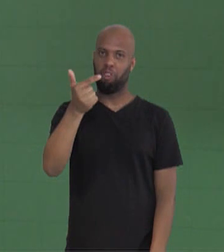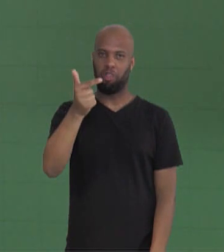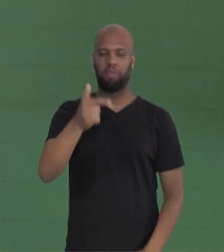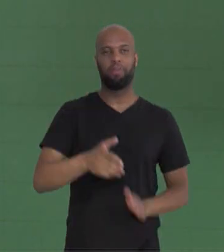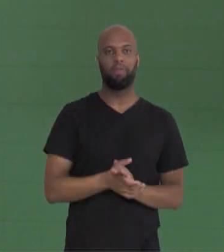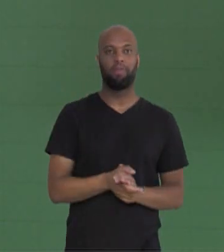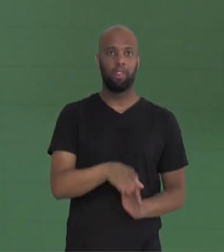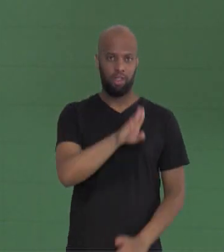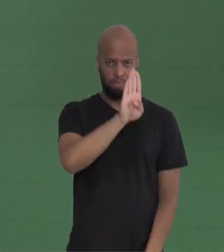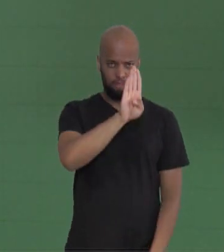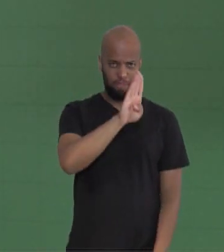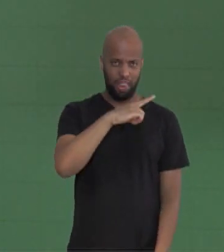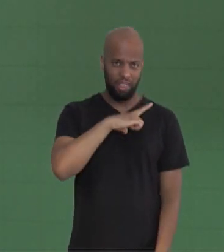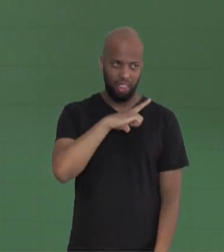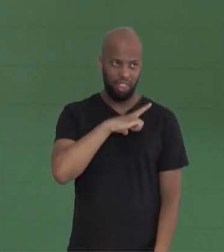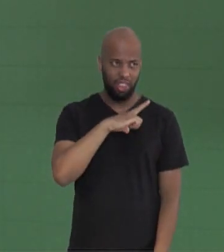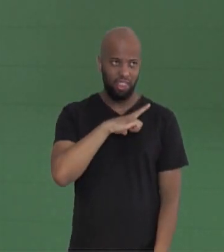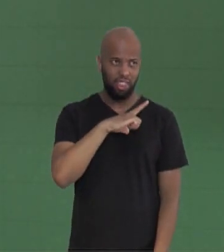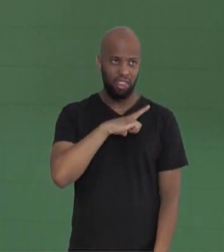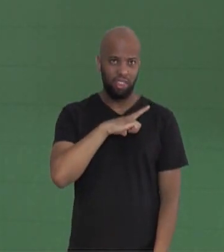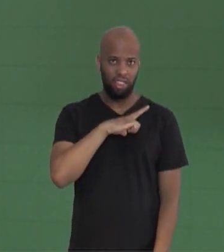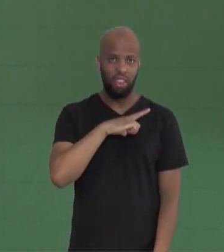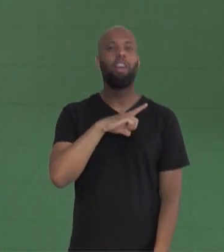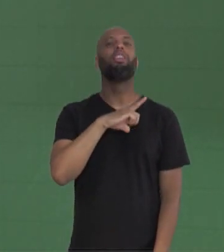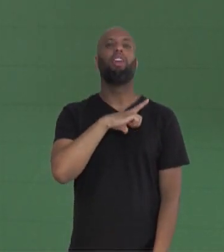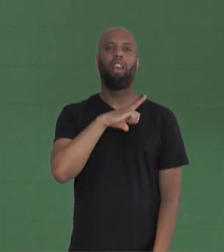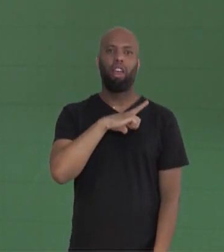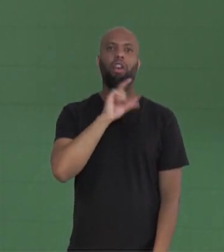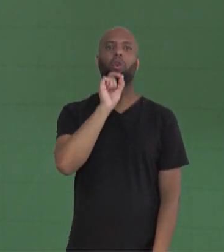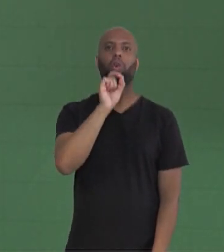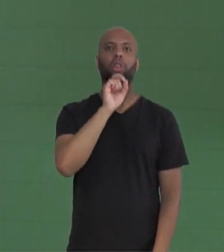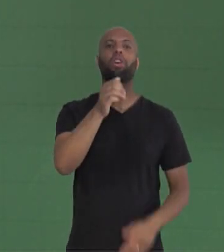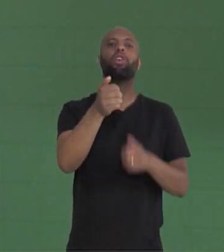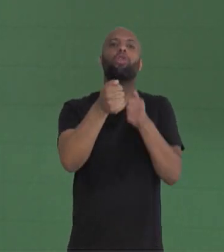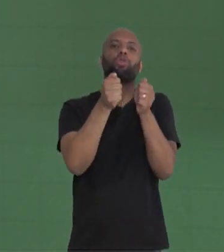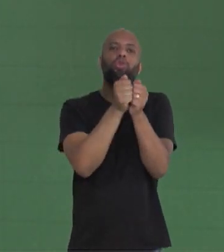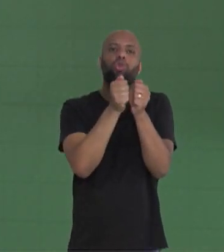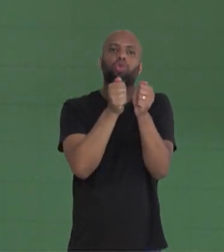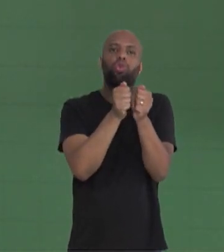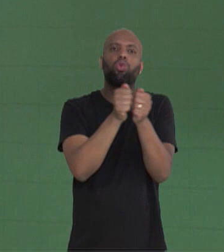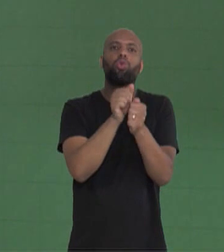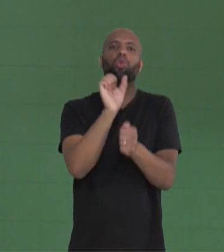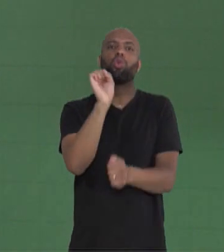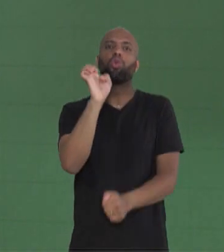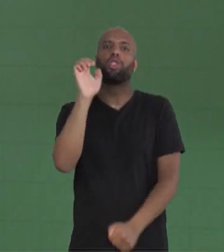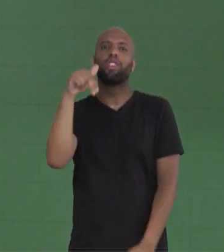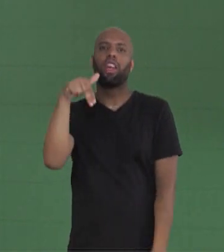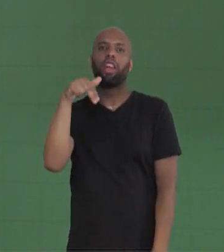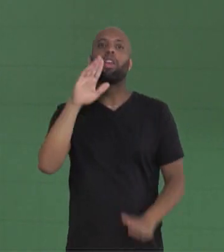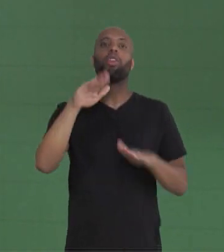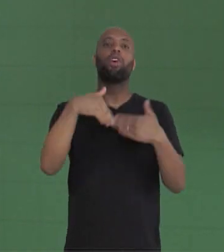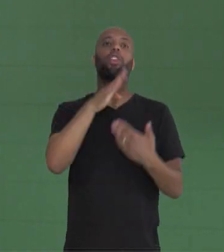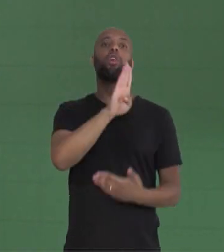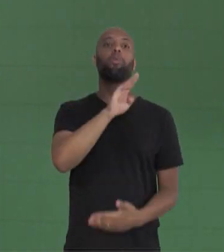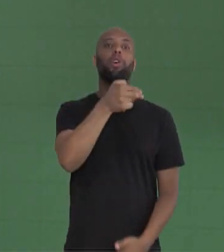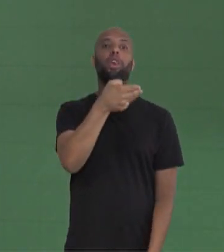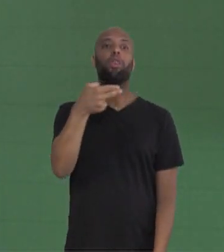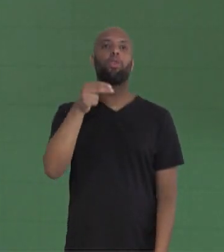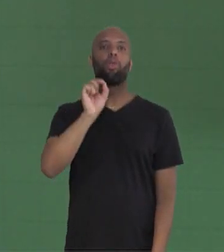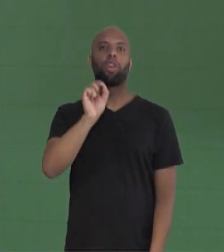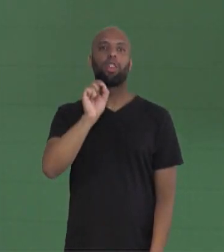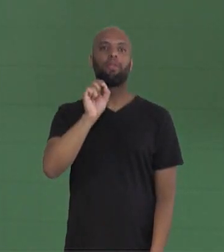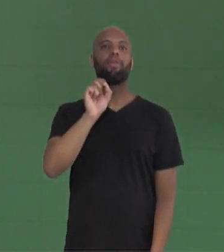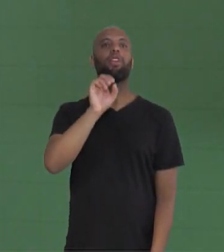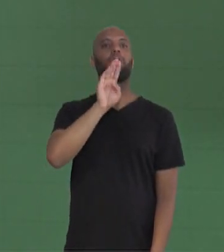temos o elemento B, o termo B aqui da nossa função? Temos, ele está junto com o seno de x. Então, o elemento B aqui vai valer